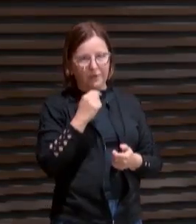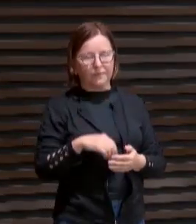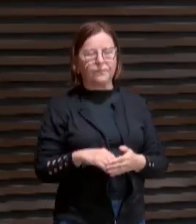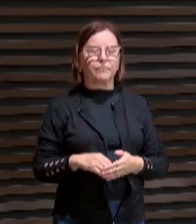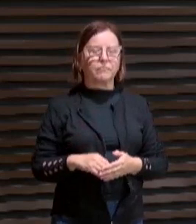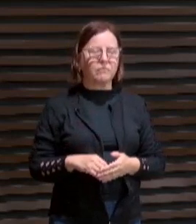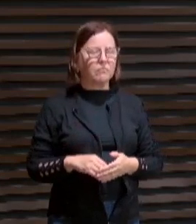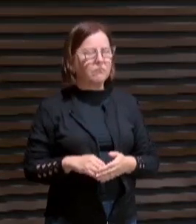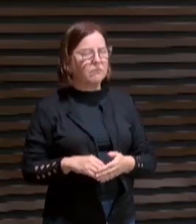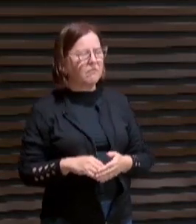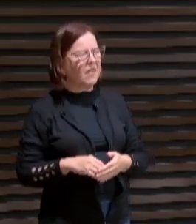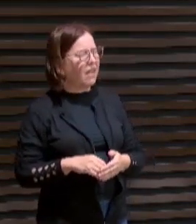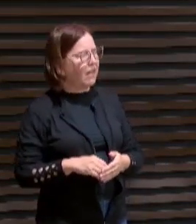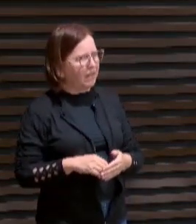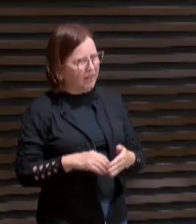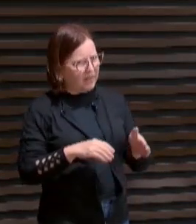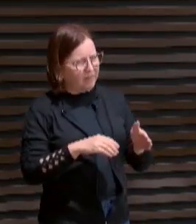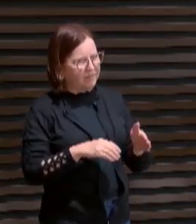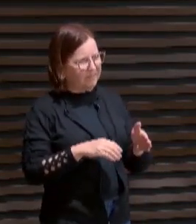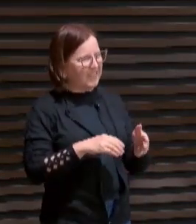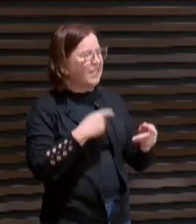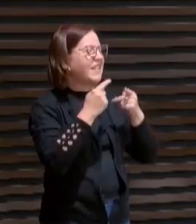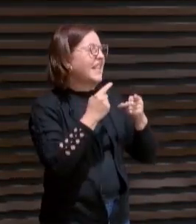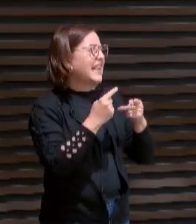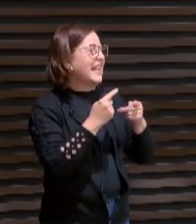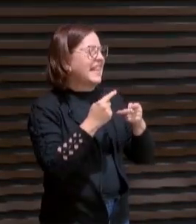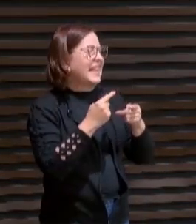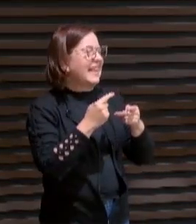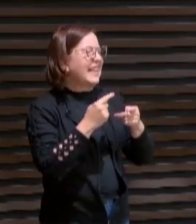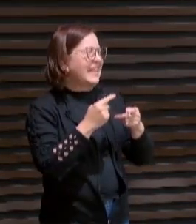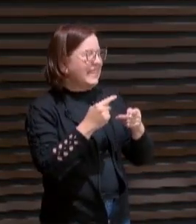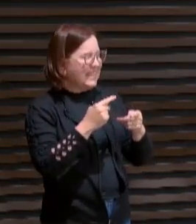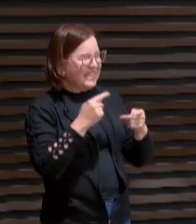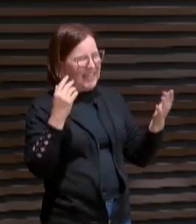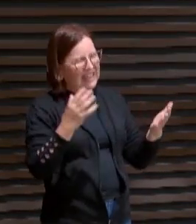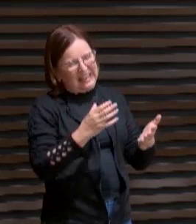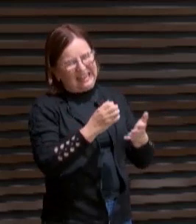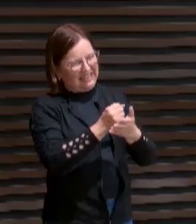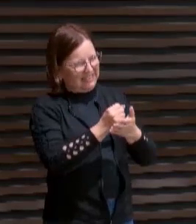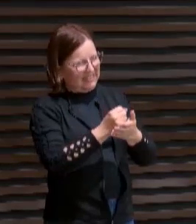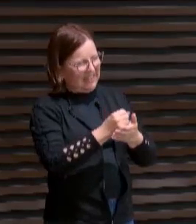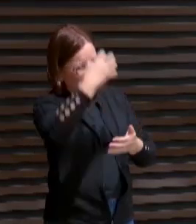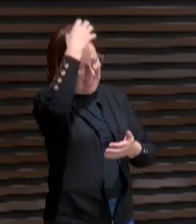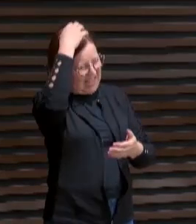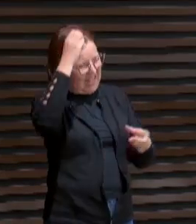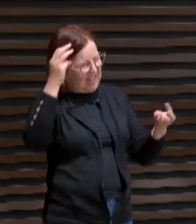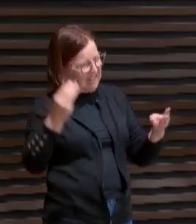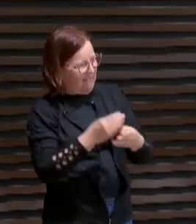Chegavam-se a ele e diziam: salve, rei dos judeus, e davam-lhe